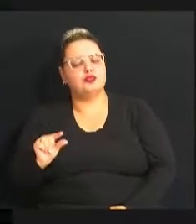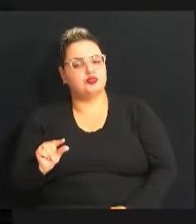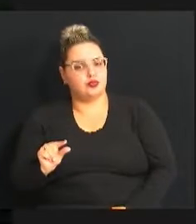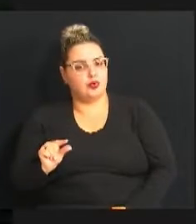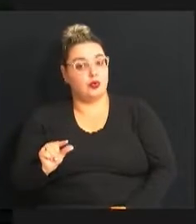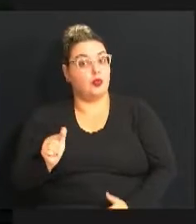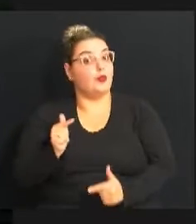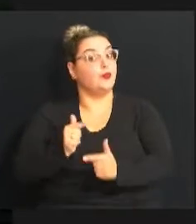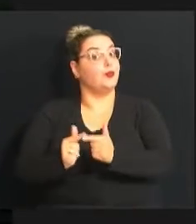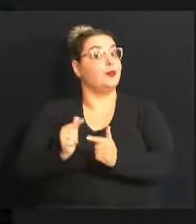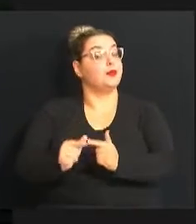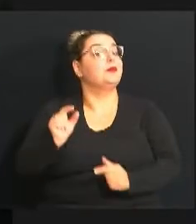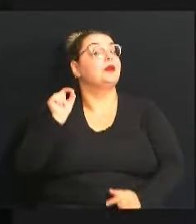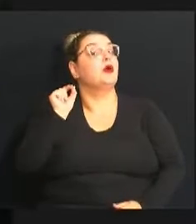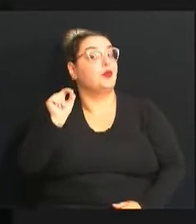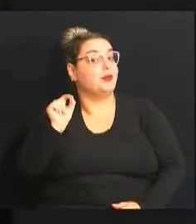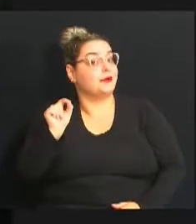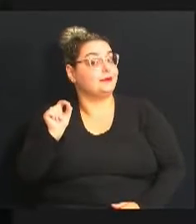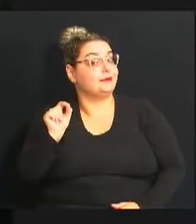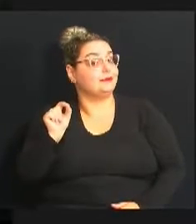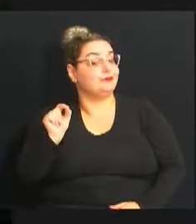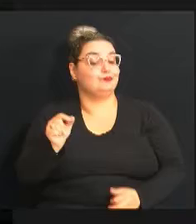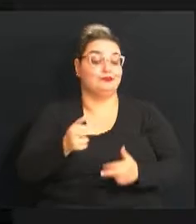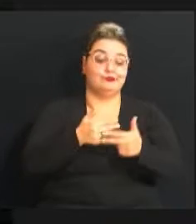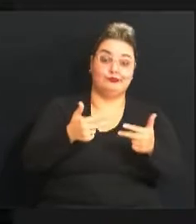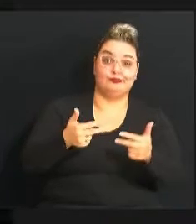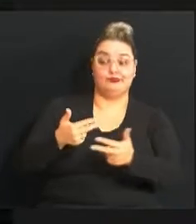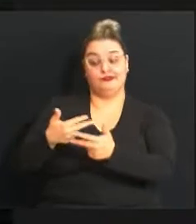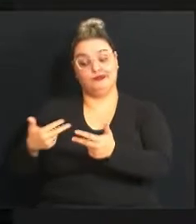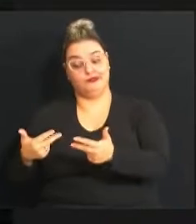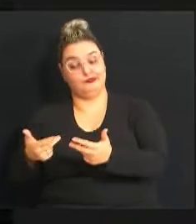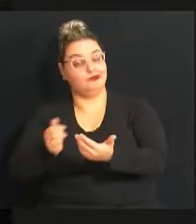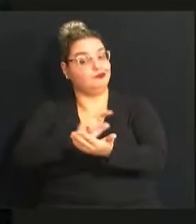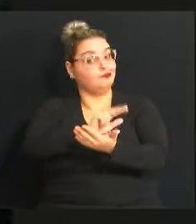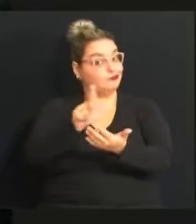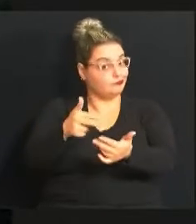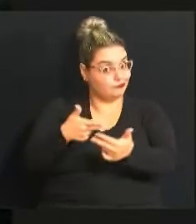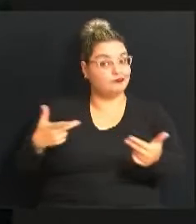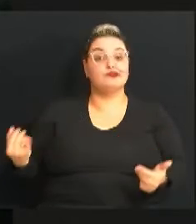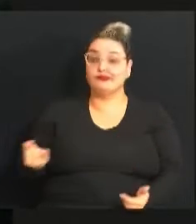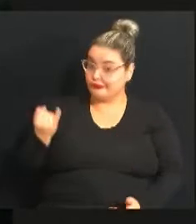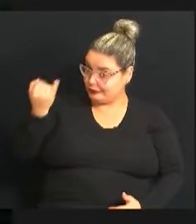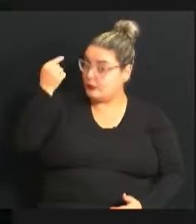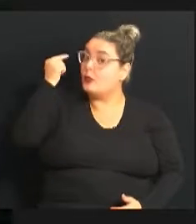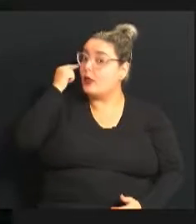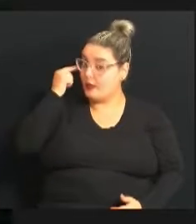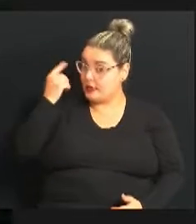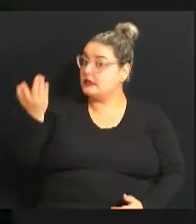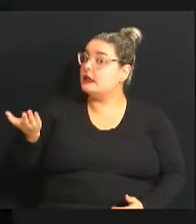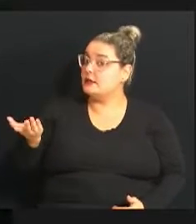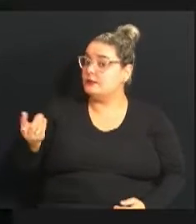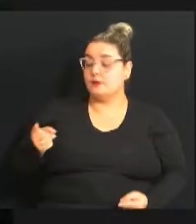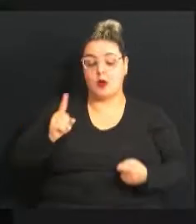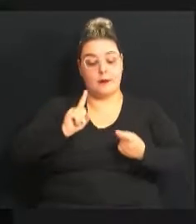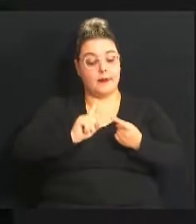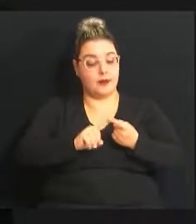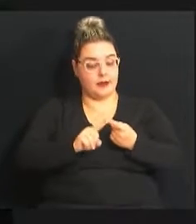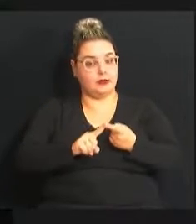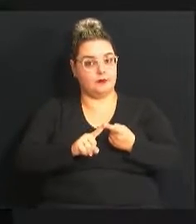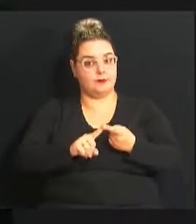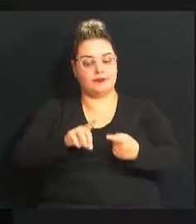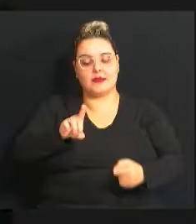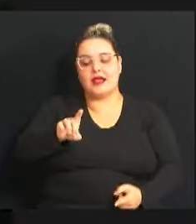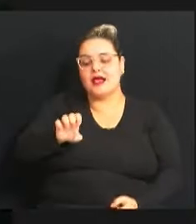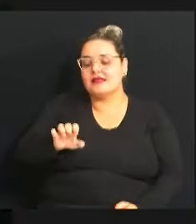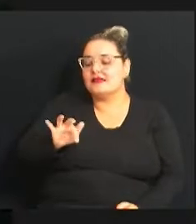problema é que, entre uma coisa e outra, tem uma série de nuances que são importantes da gente pensar. Primeiro, a deflação,